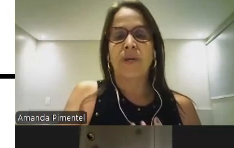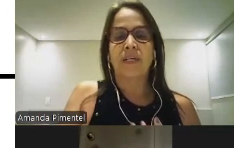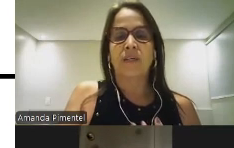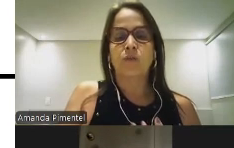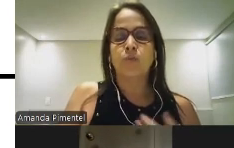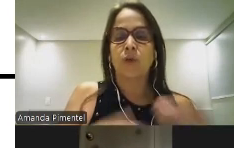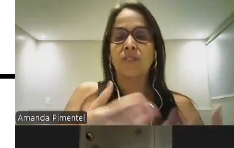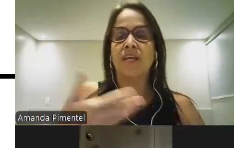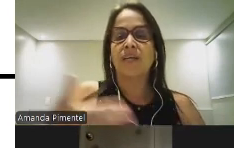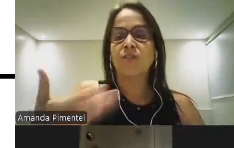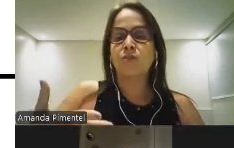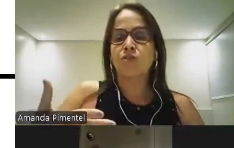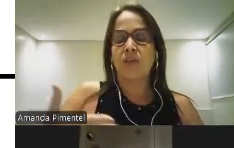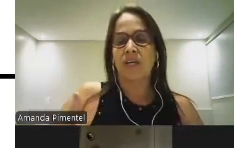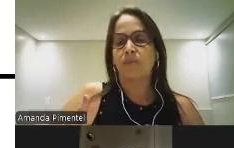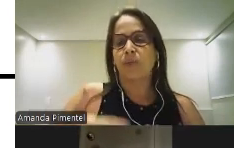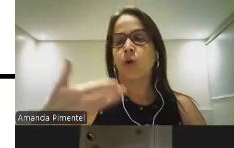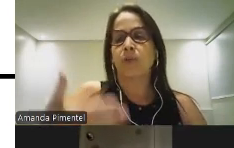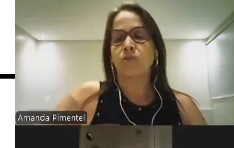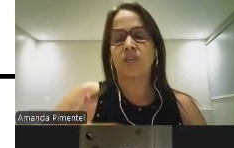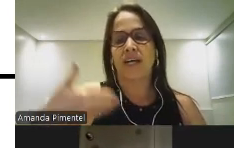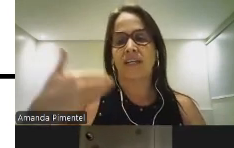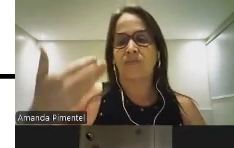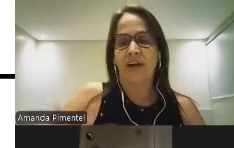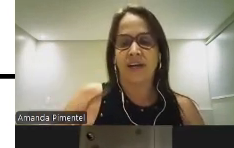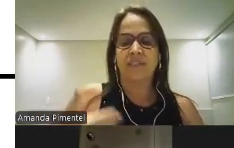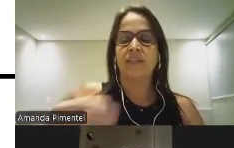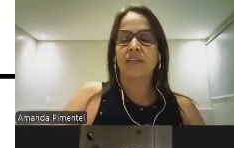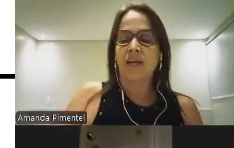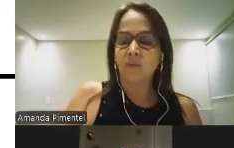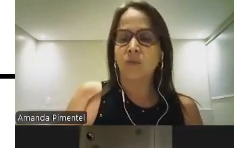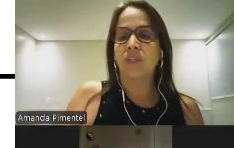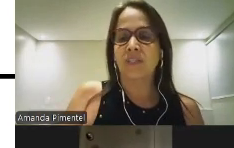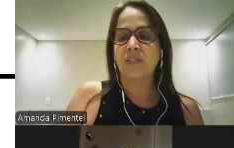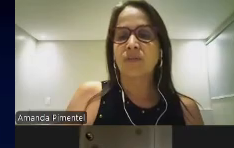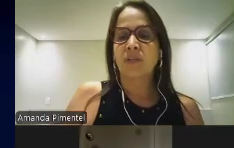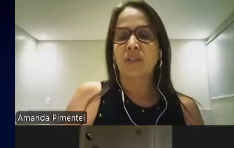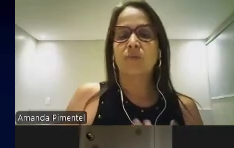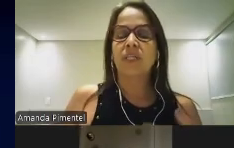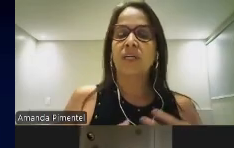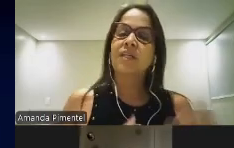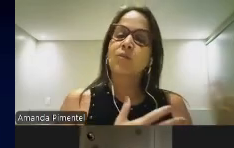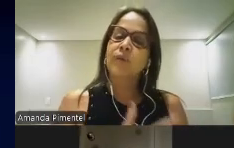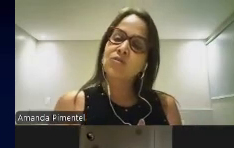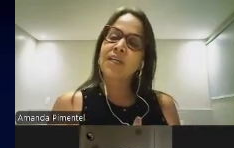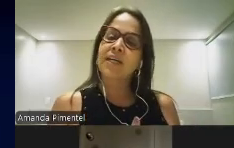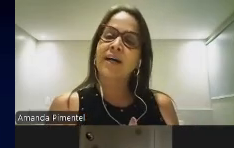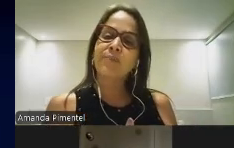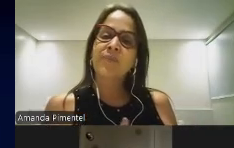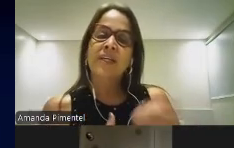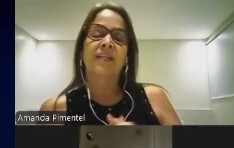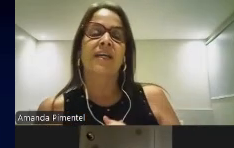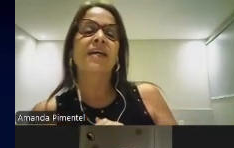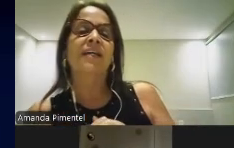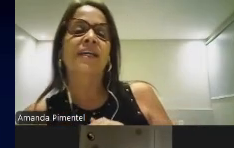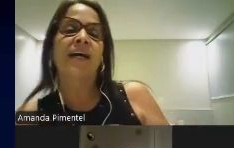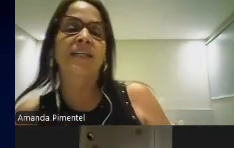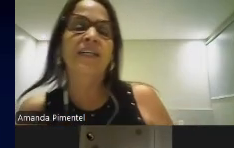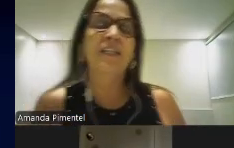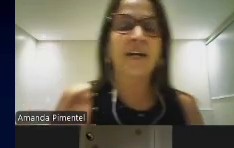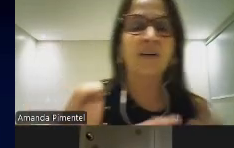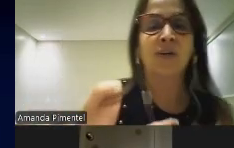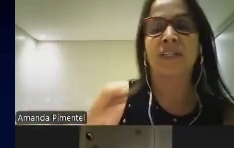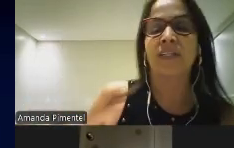dormir para que os processos próprios de cada fase aconteçam de maneira a não prejudicar, né?